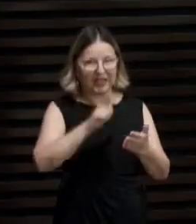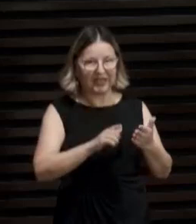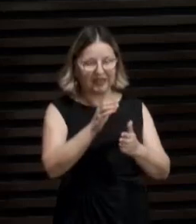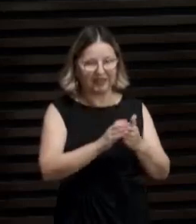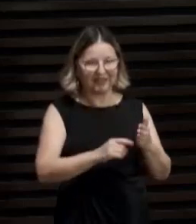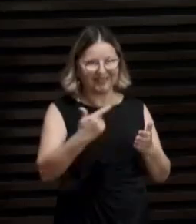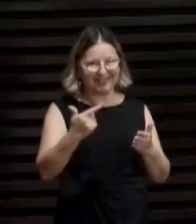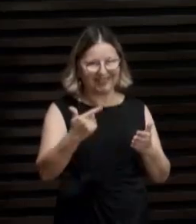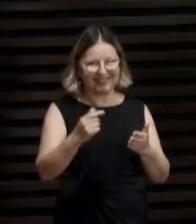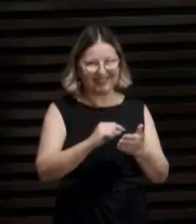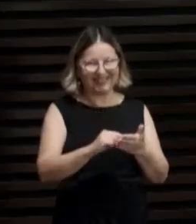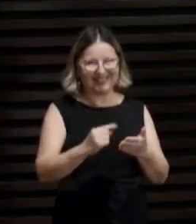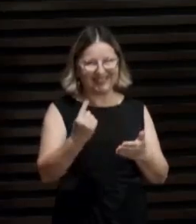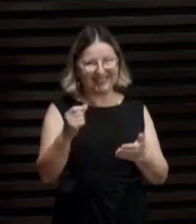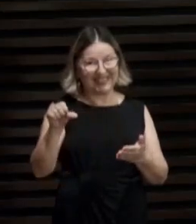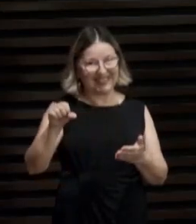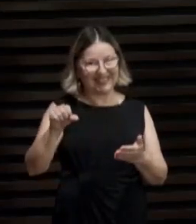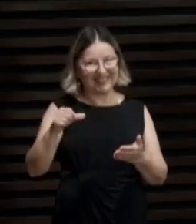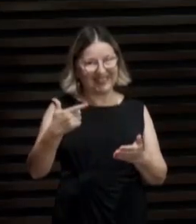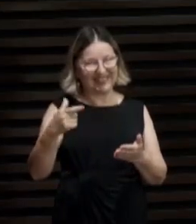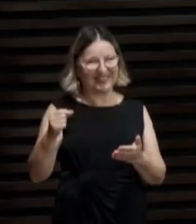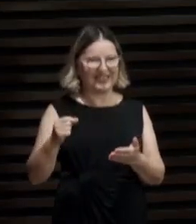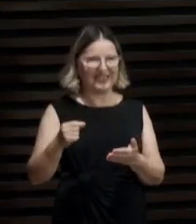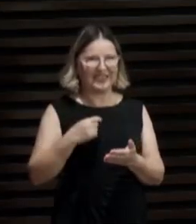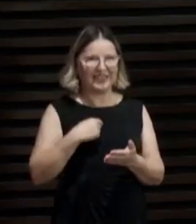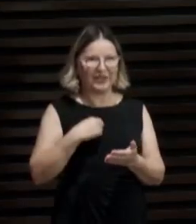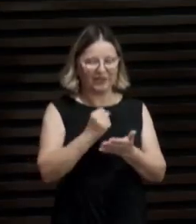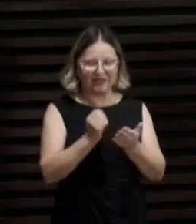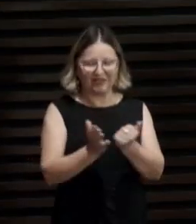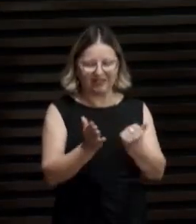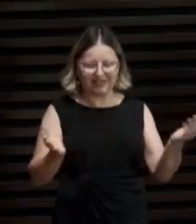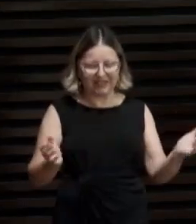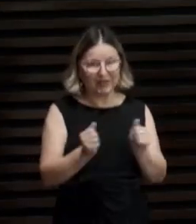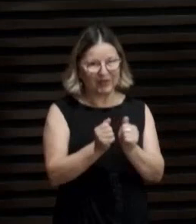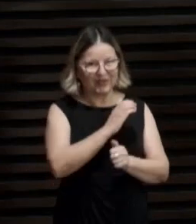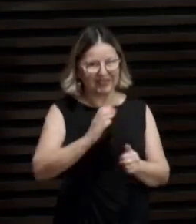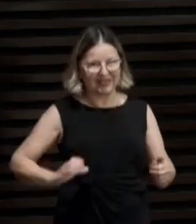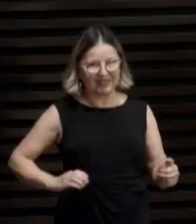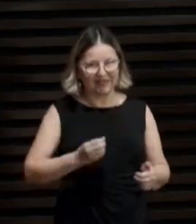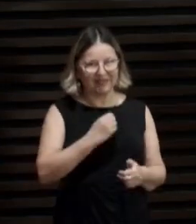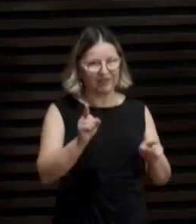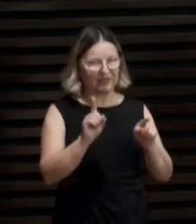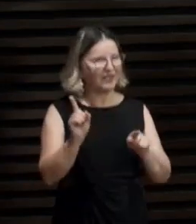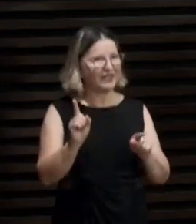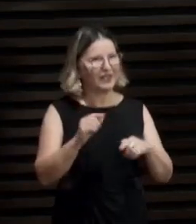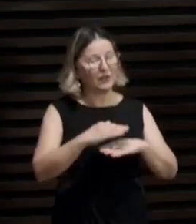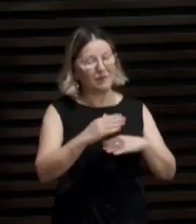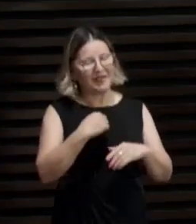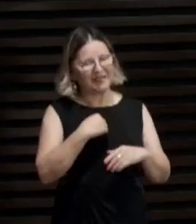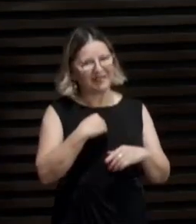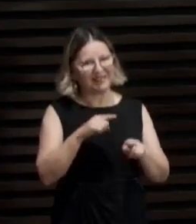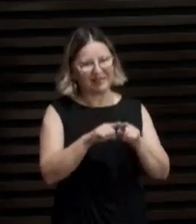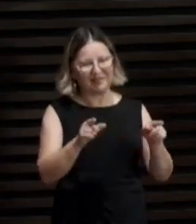Estou crucificado com Cristo e vivo não mais eu, mas Cristo vive em mim. E a vida que